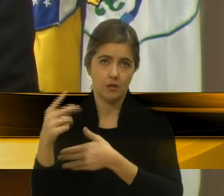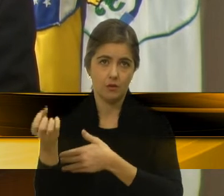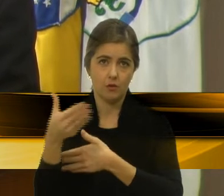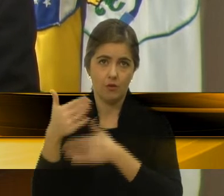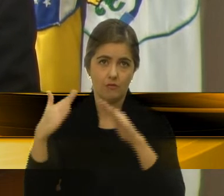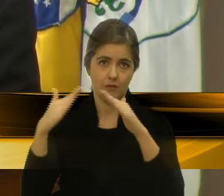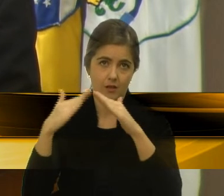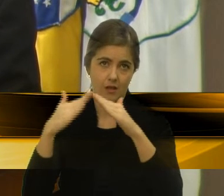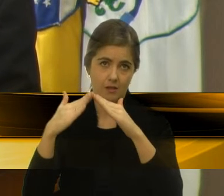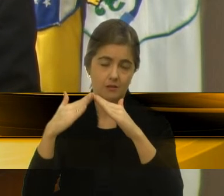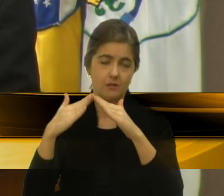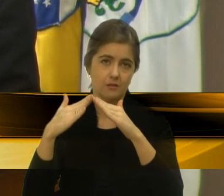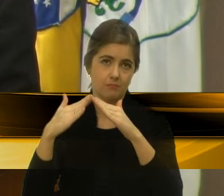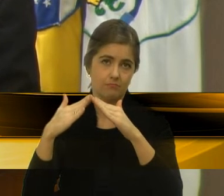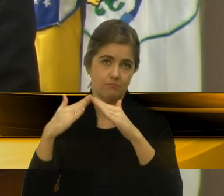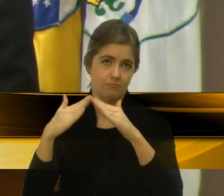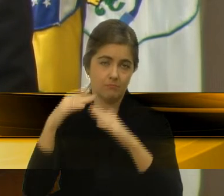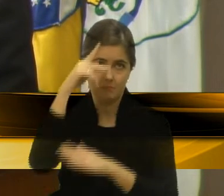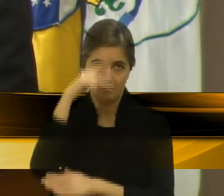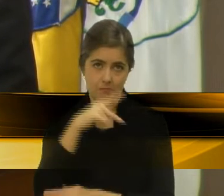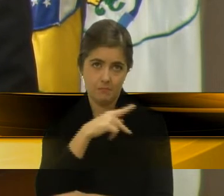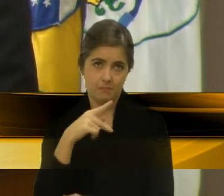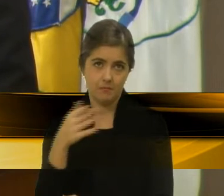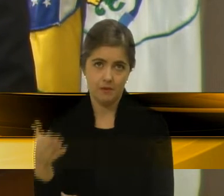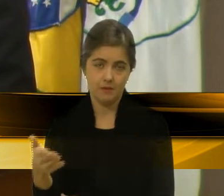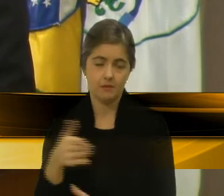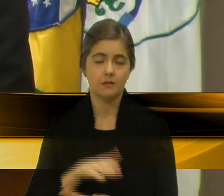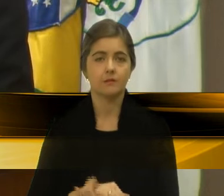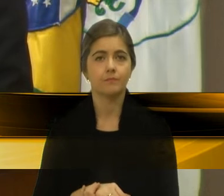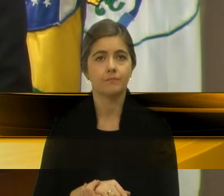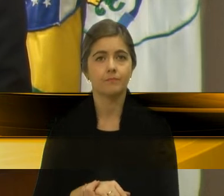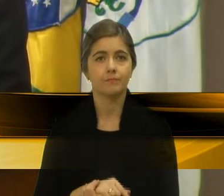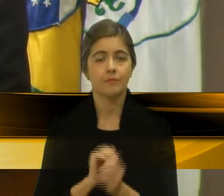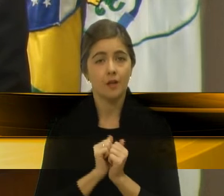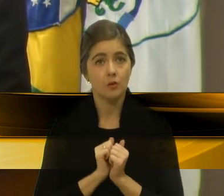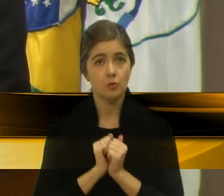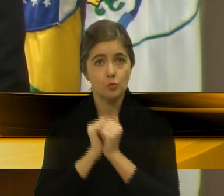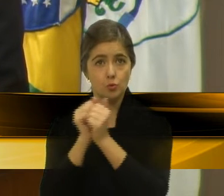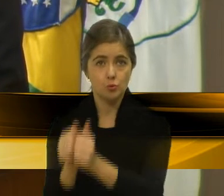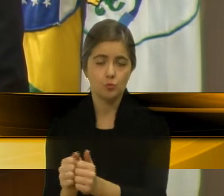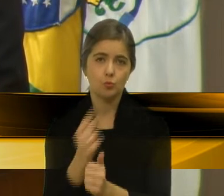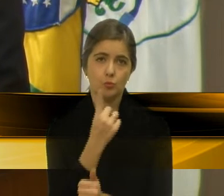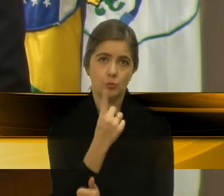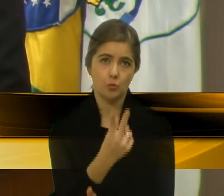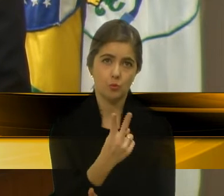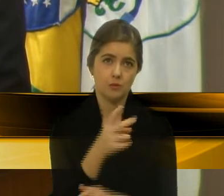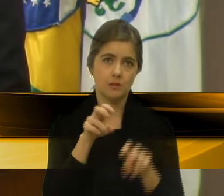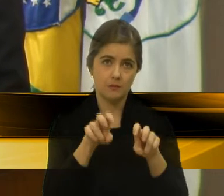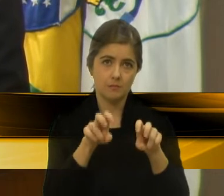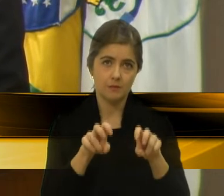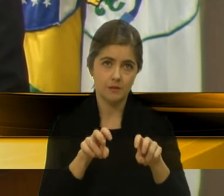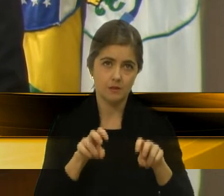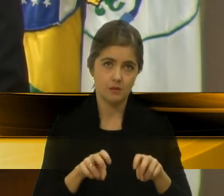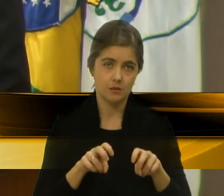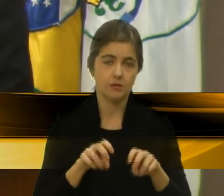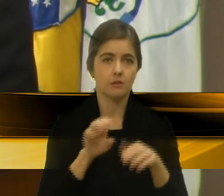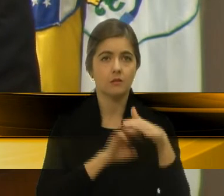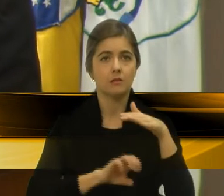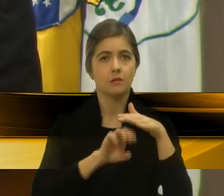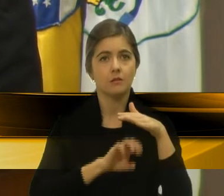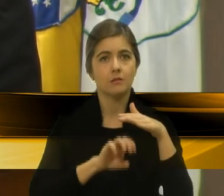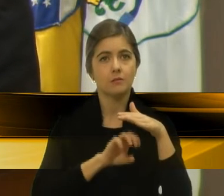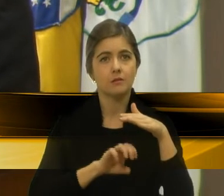da Ordem dos Cônicos. E ele embarcou então juntamente com outros 12 passageiros no ônibus da empresa